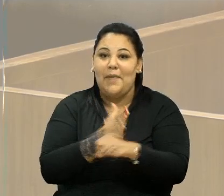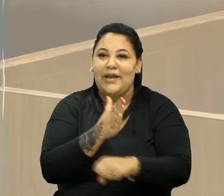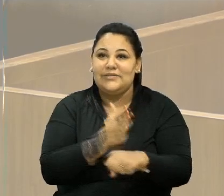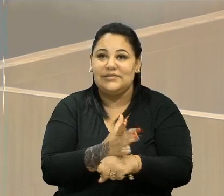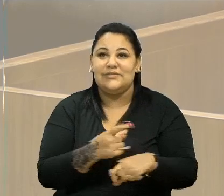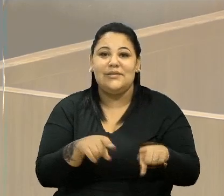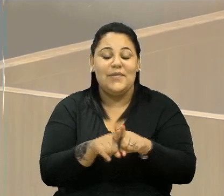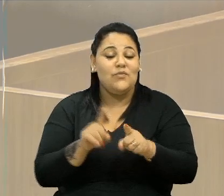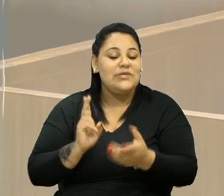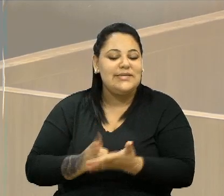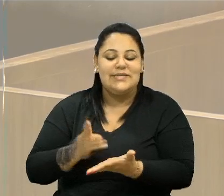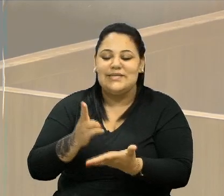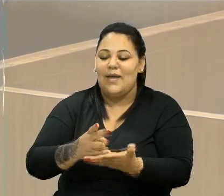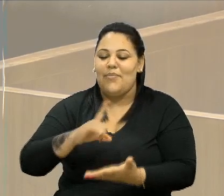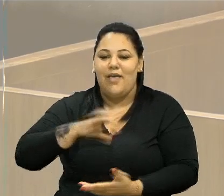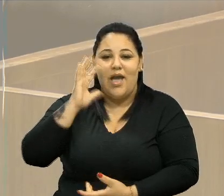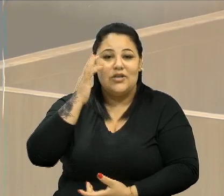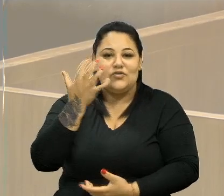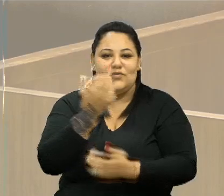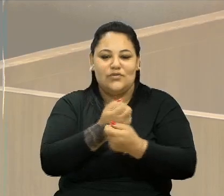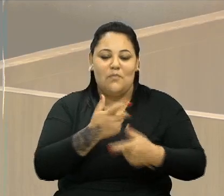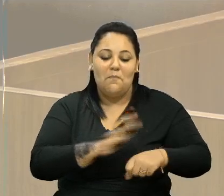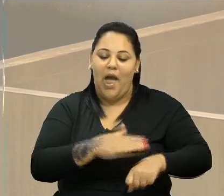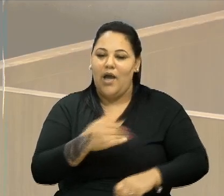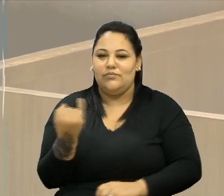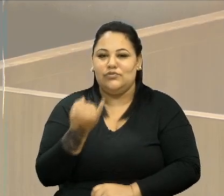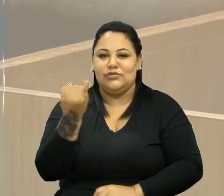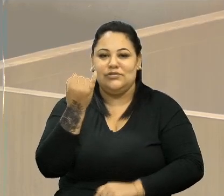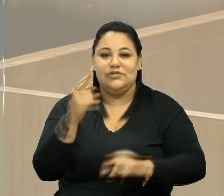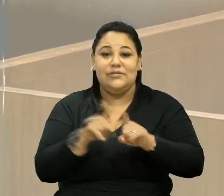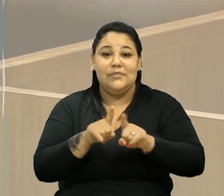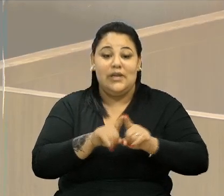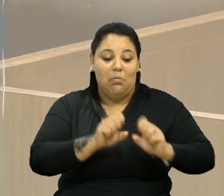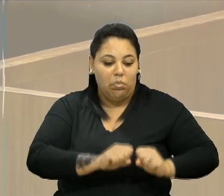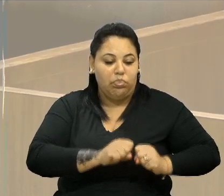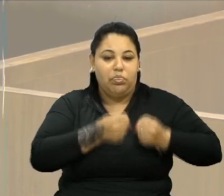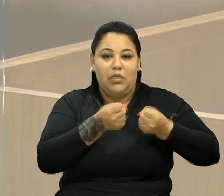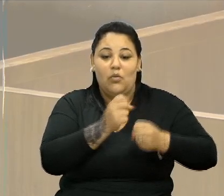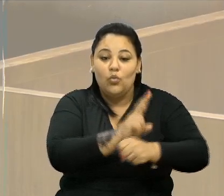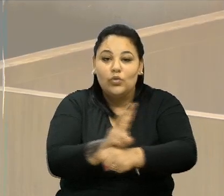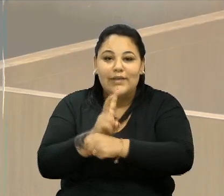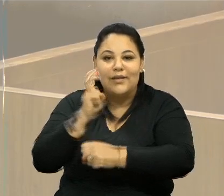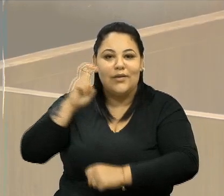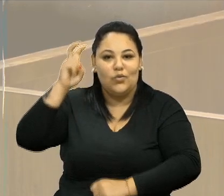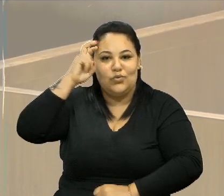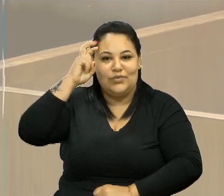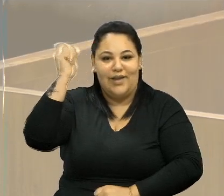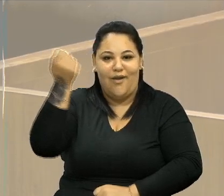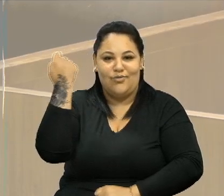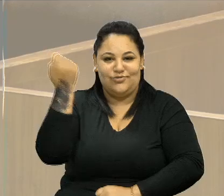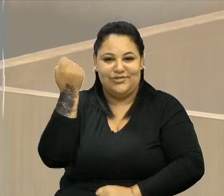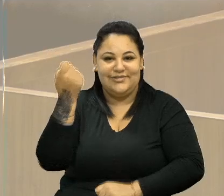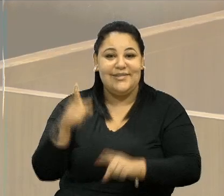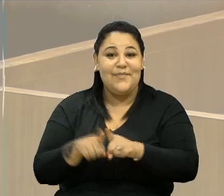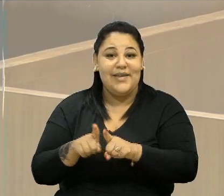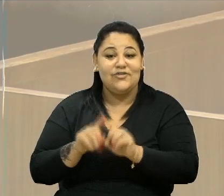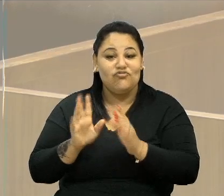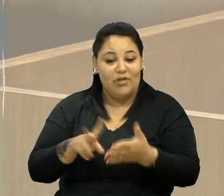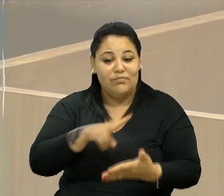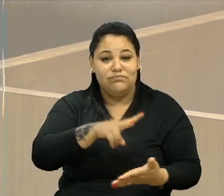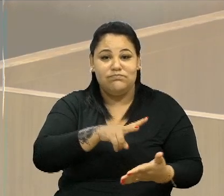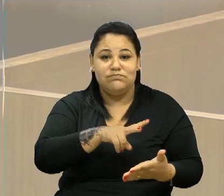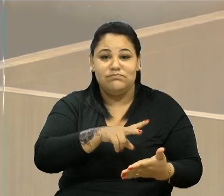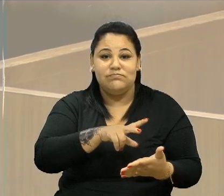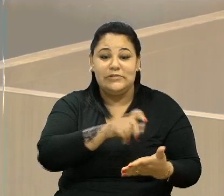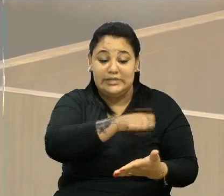e sempre tomou as decisões mais importantes. Era um grande defensor da preservação da cultura gaúcha. Também escreveu livros sobre a cultura